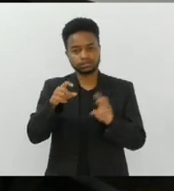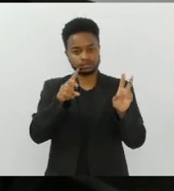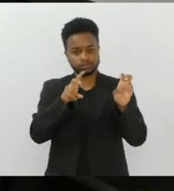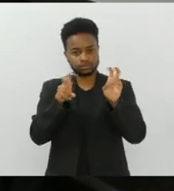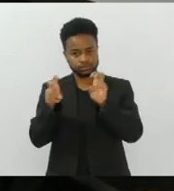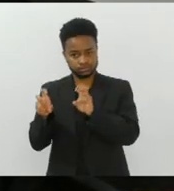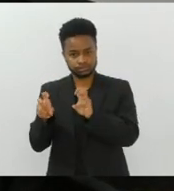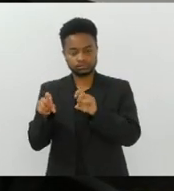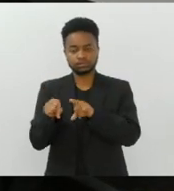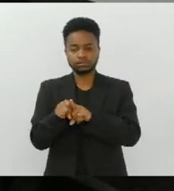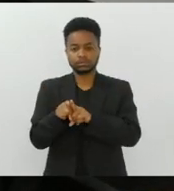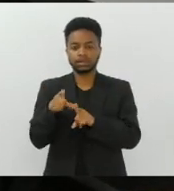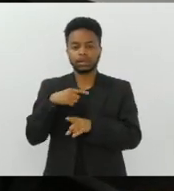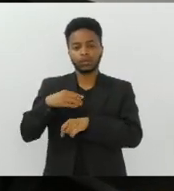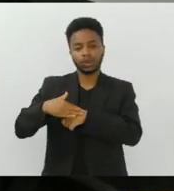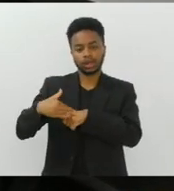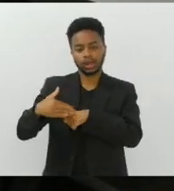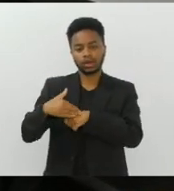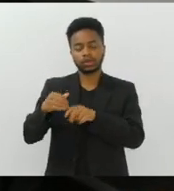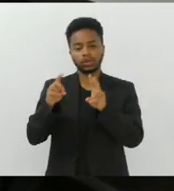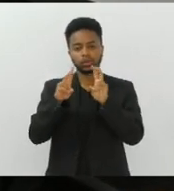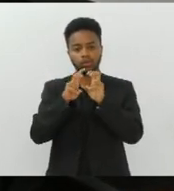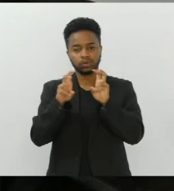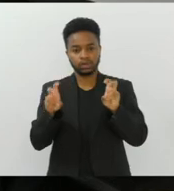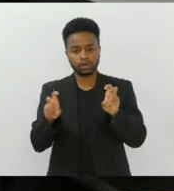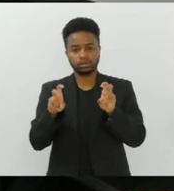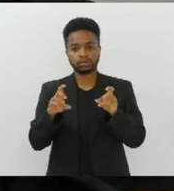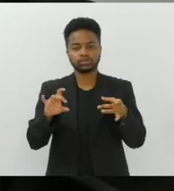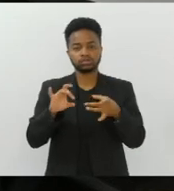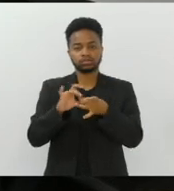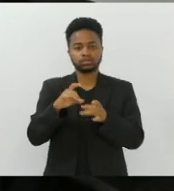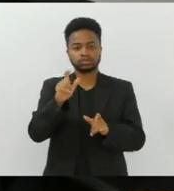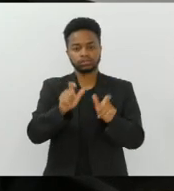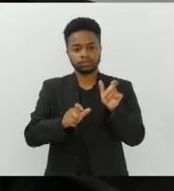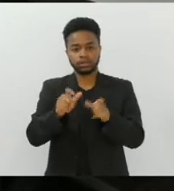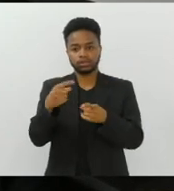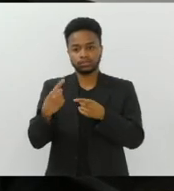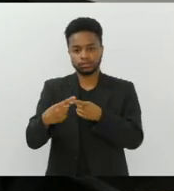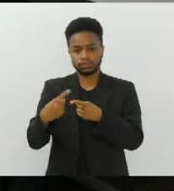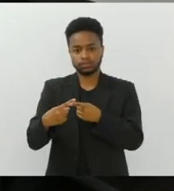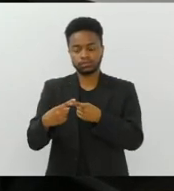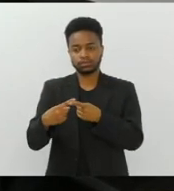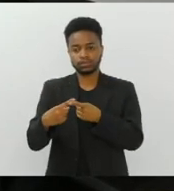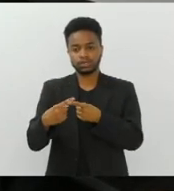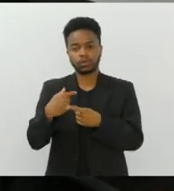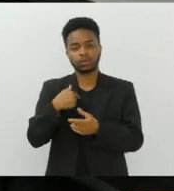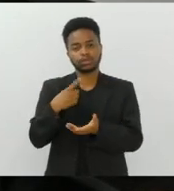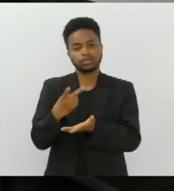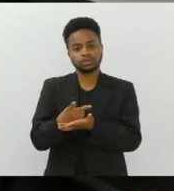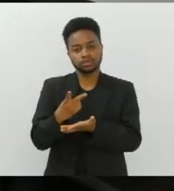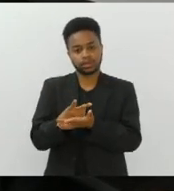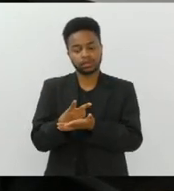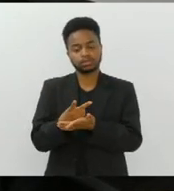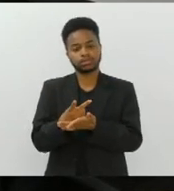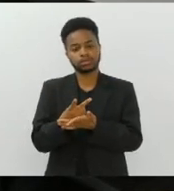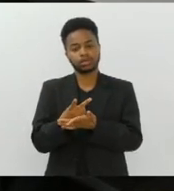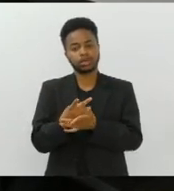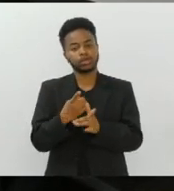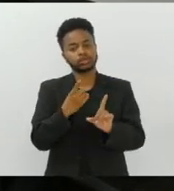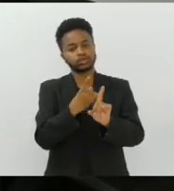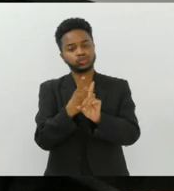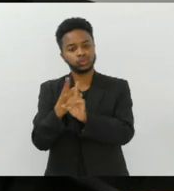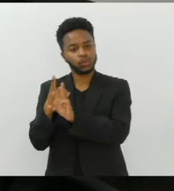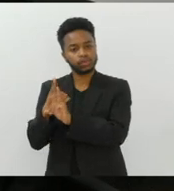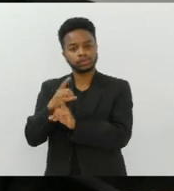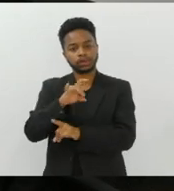um imenso carinho por essas pessoas, até porque eu sempre identifico em cada um deles